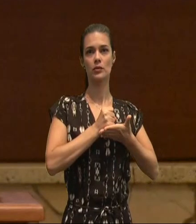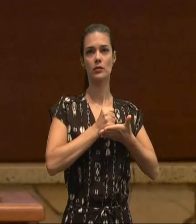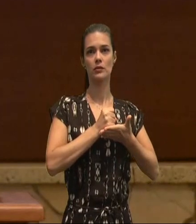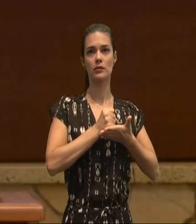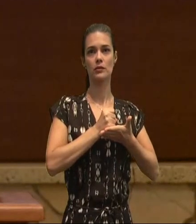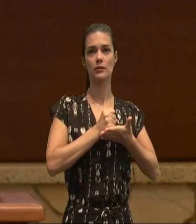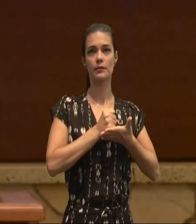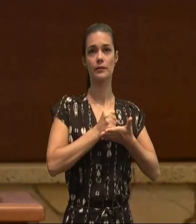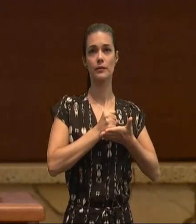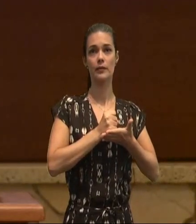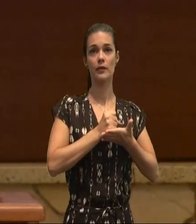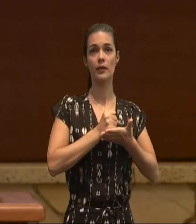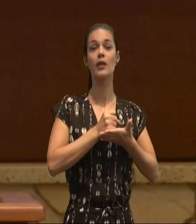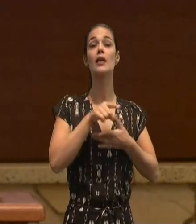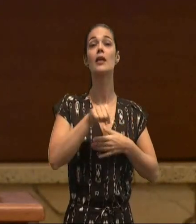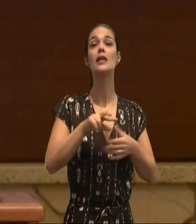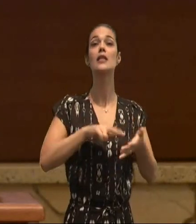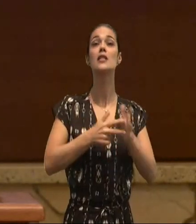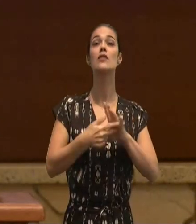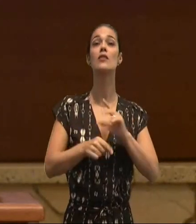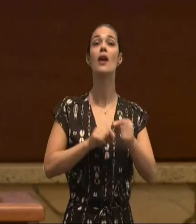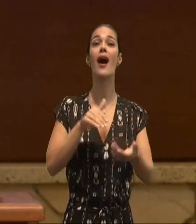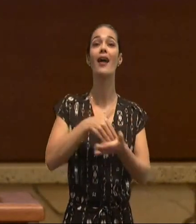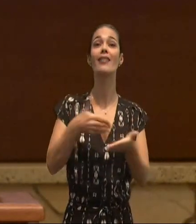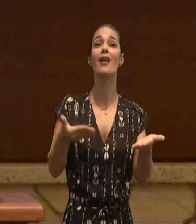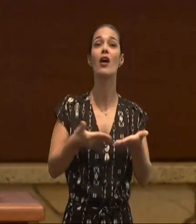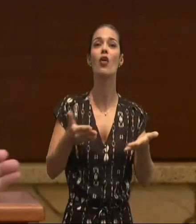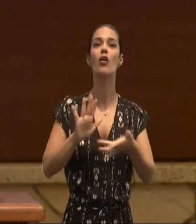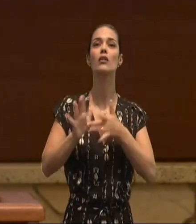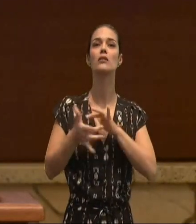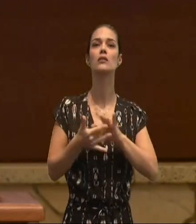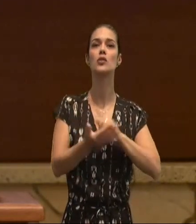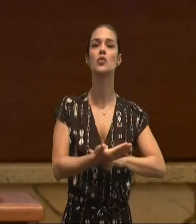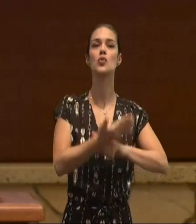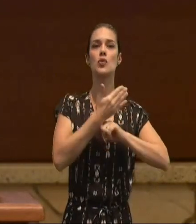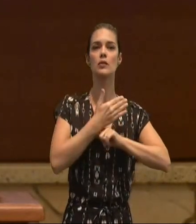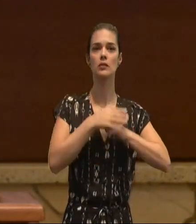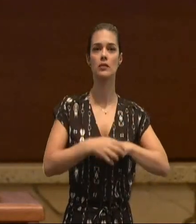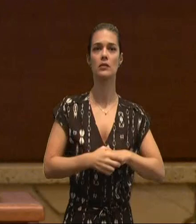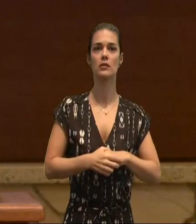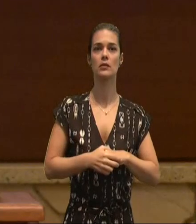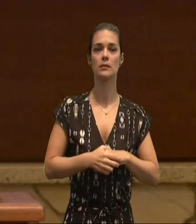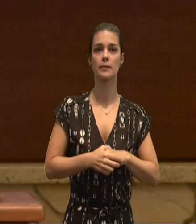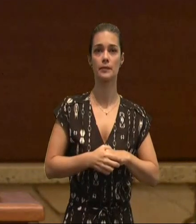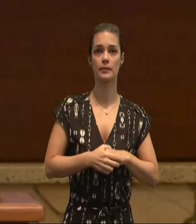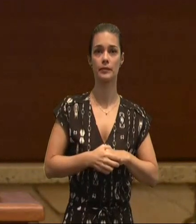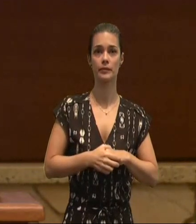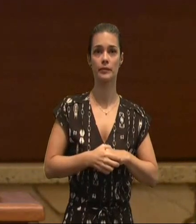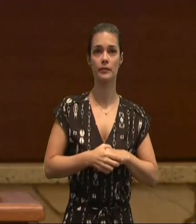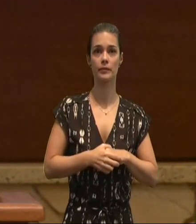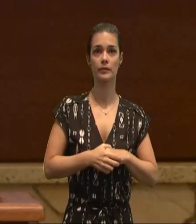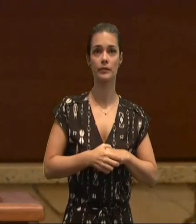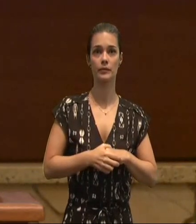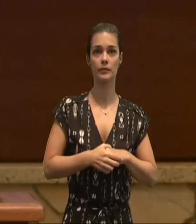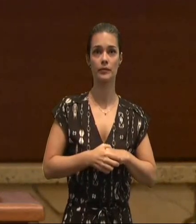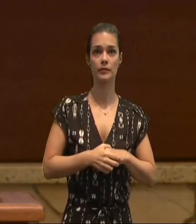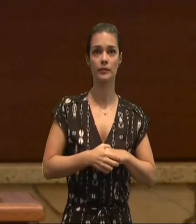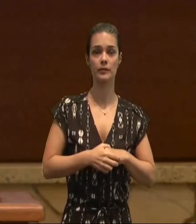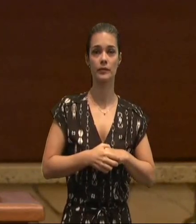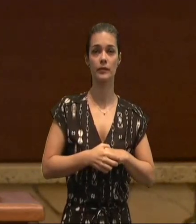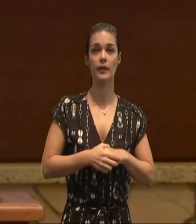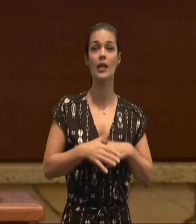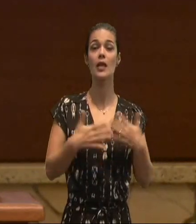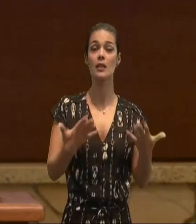aqui nos ajudou o Senhor. E depois de termos construído esta história, eu quero chegar aqui neste momento,